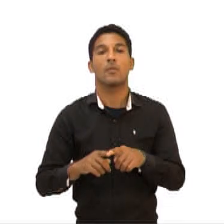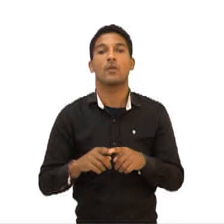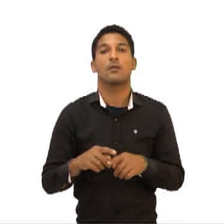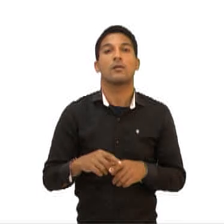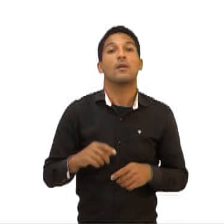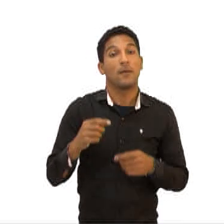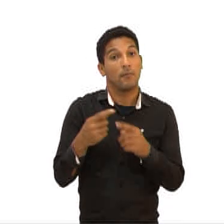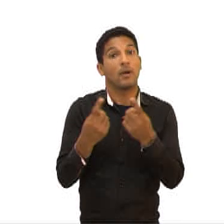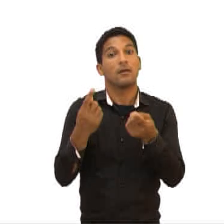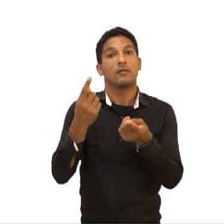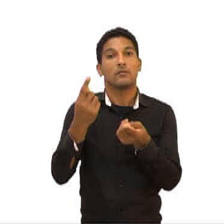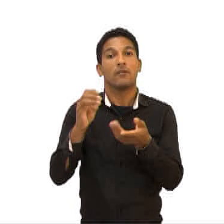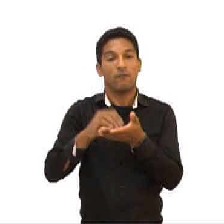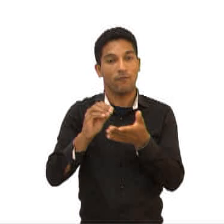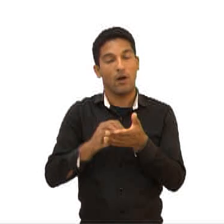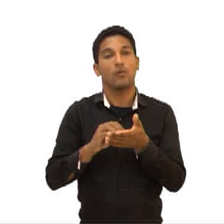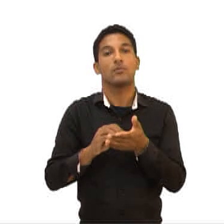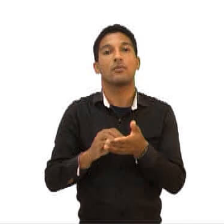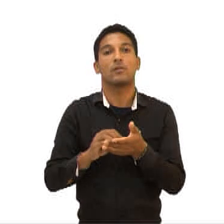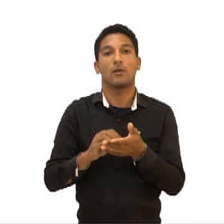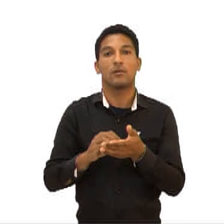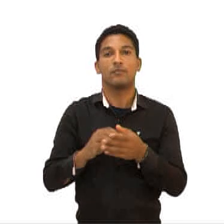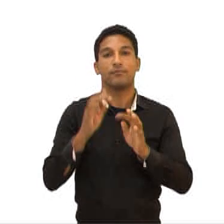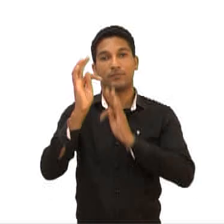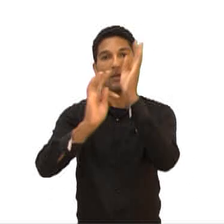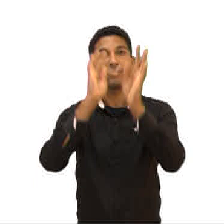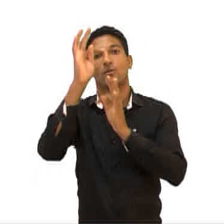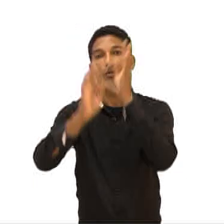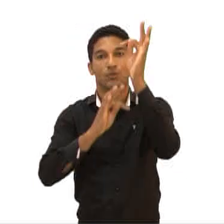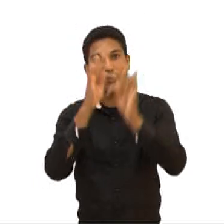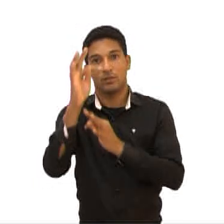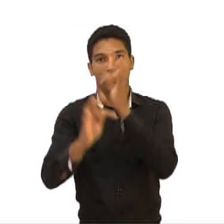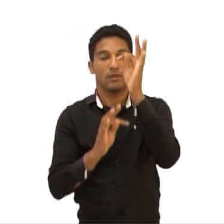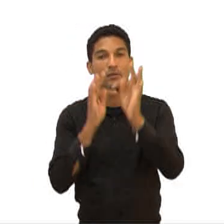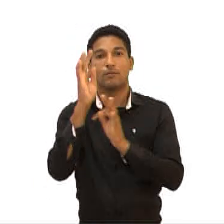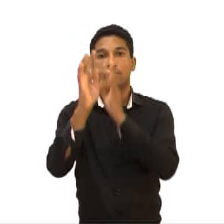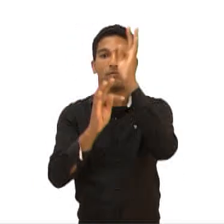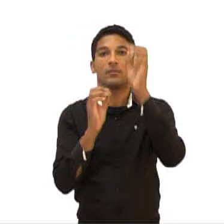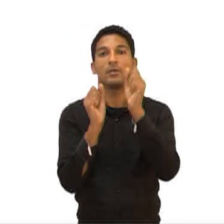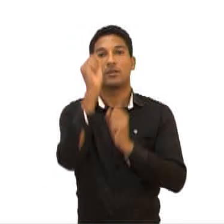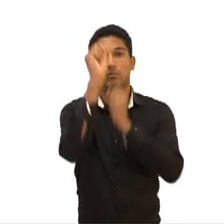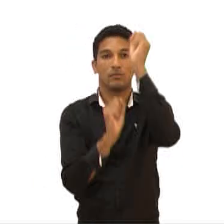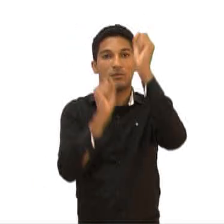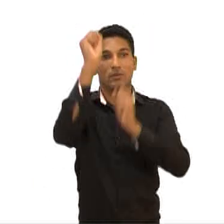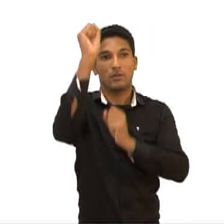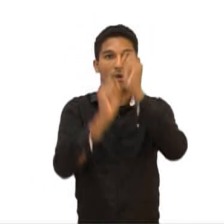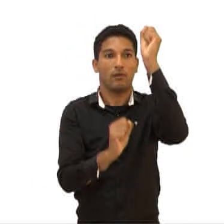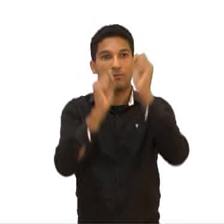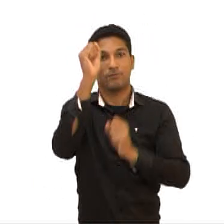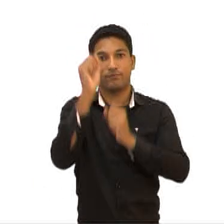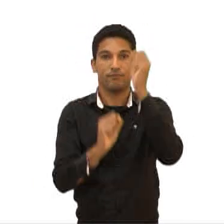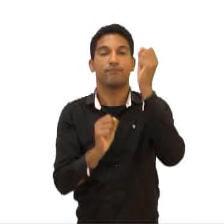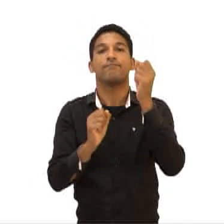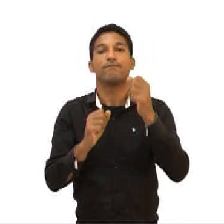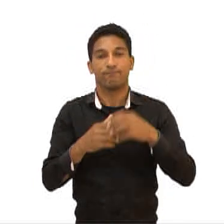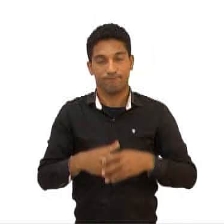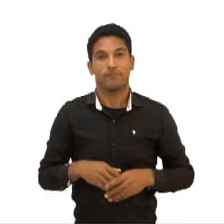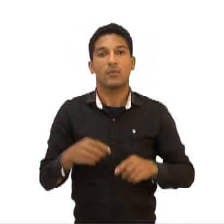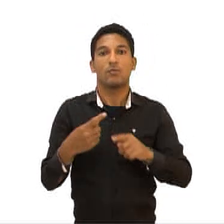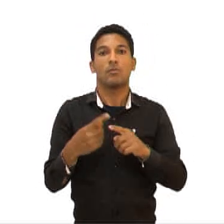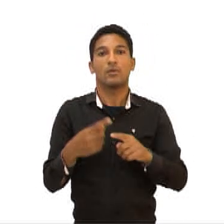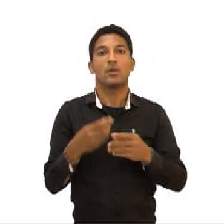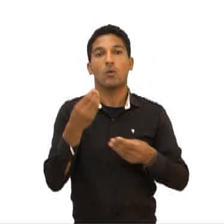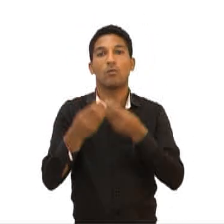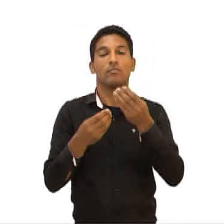possuem recursos industriais e tecnológicos para a exploração desses recursos. É o caso do Sudeste Asiático, da Ásia